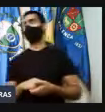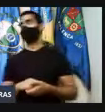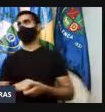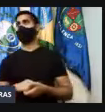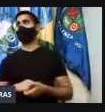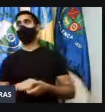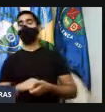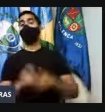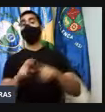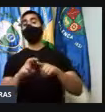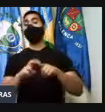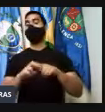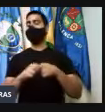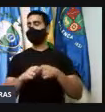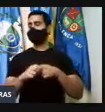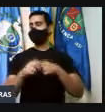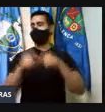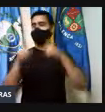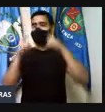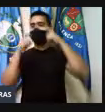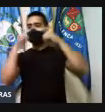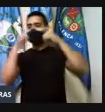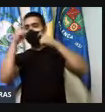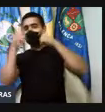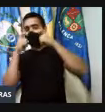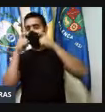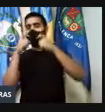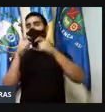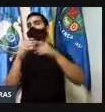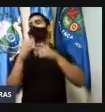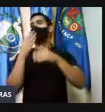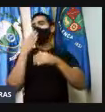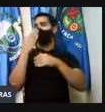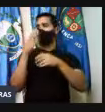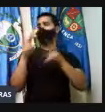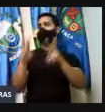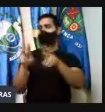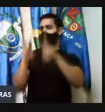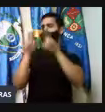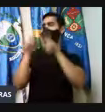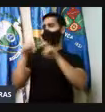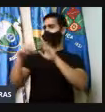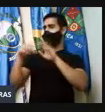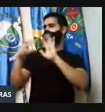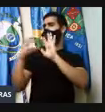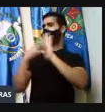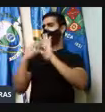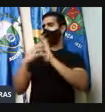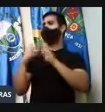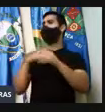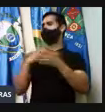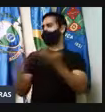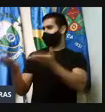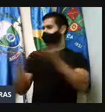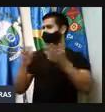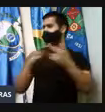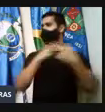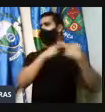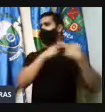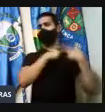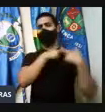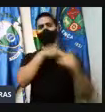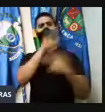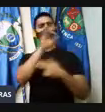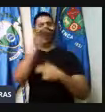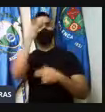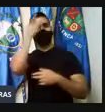nos preocupando aí, e eu peço uma atenção de todos aqui dessa casa, chamando a responsabilidade de todos,